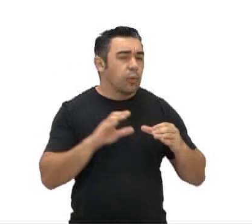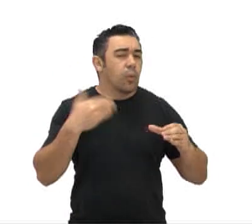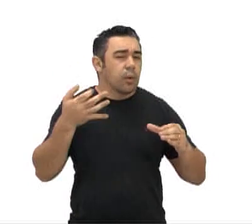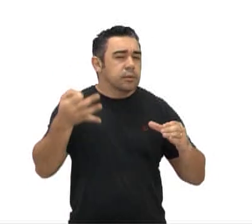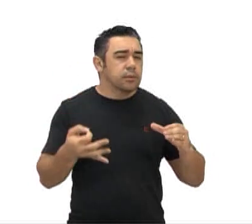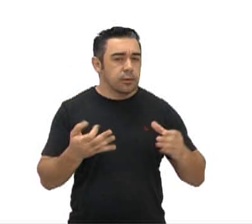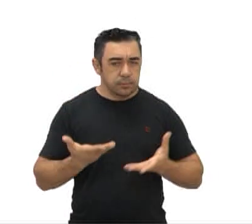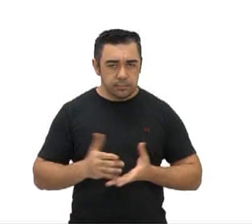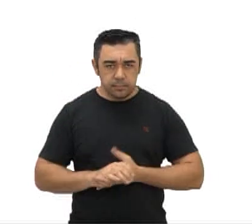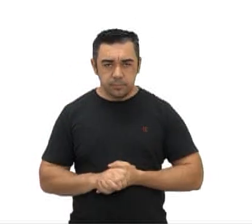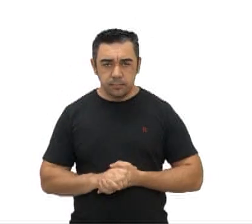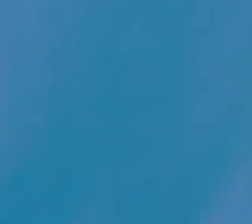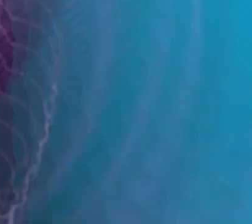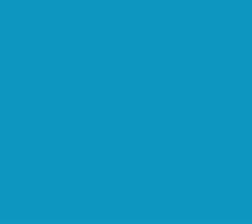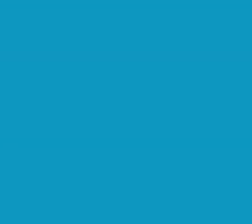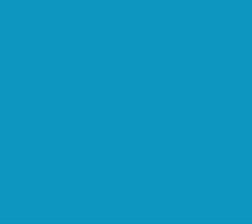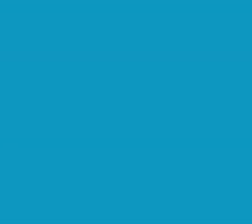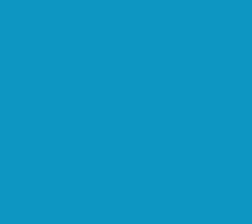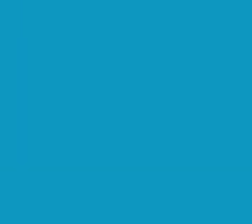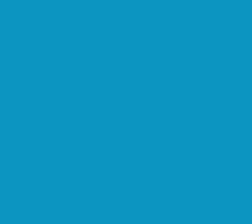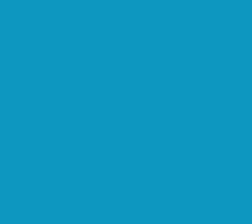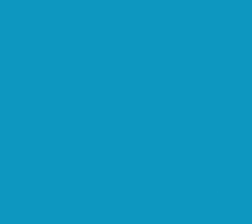qual?